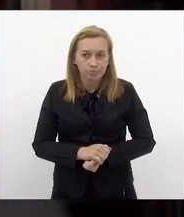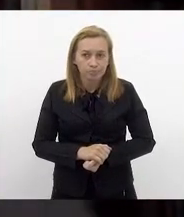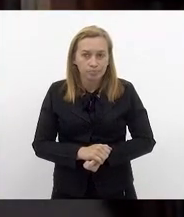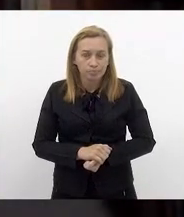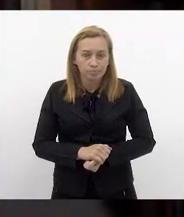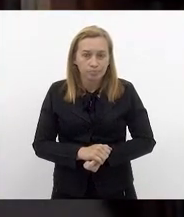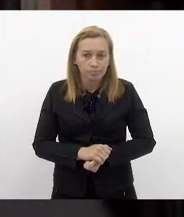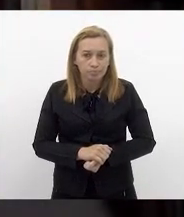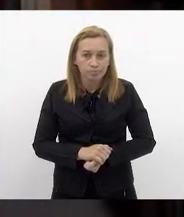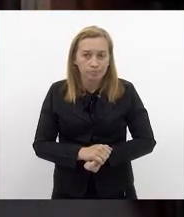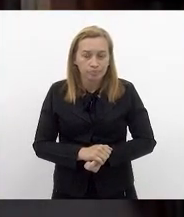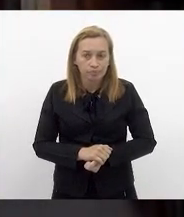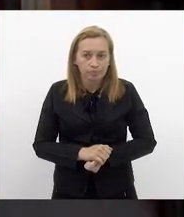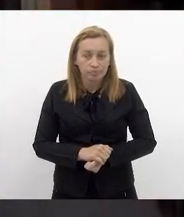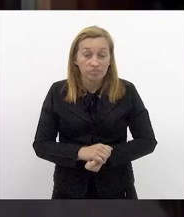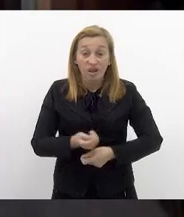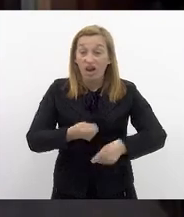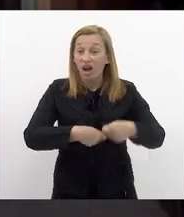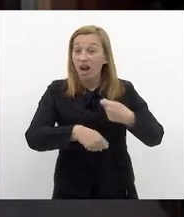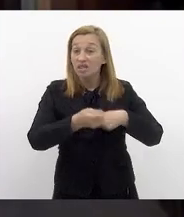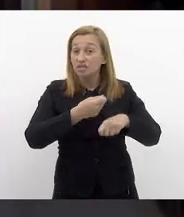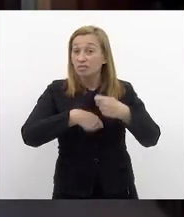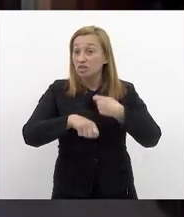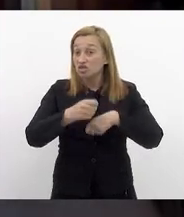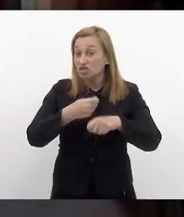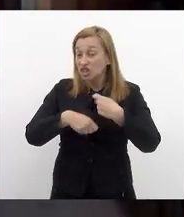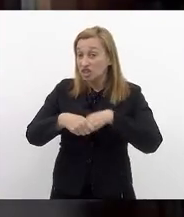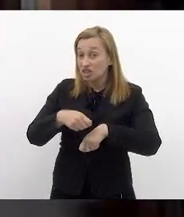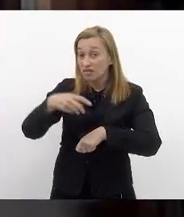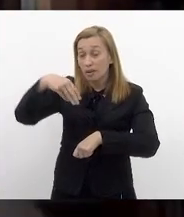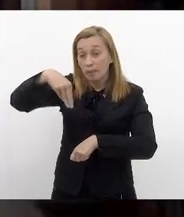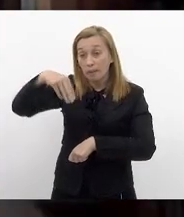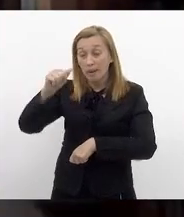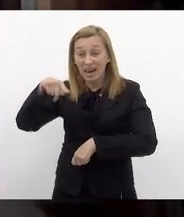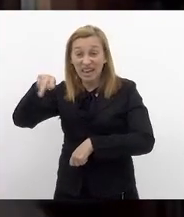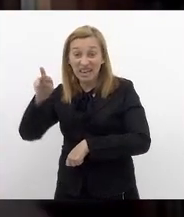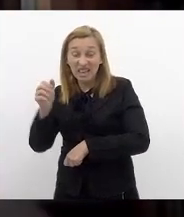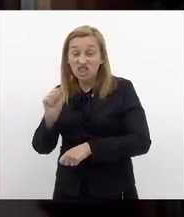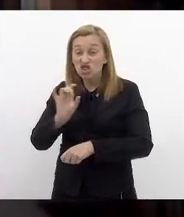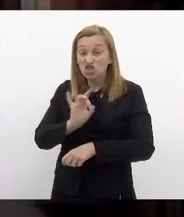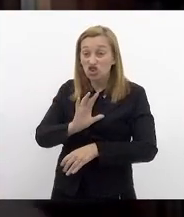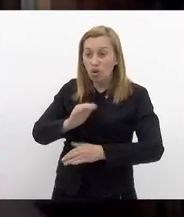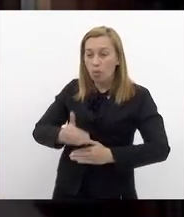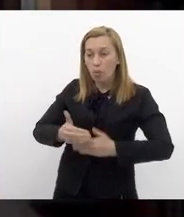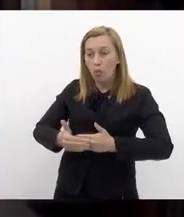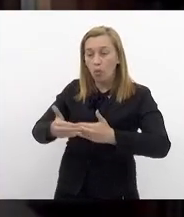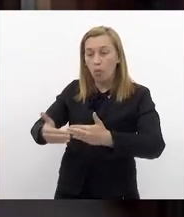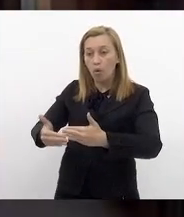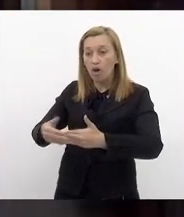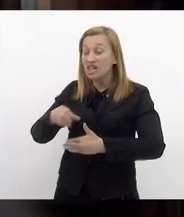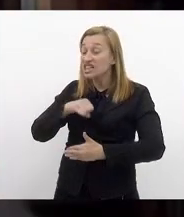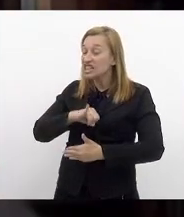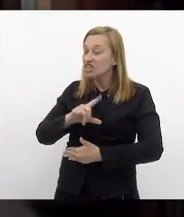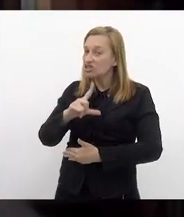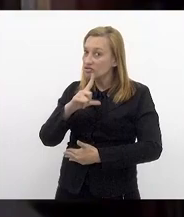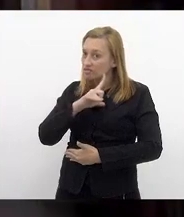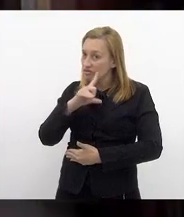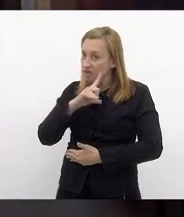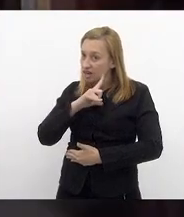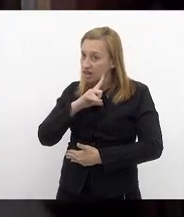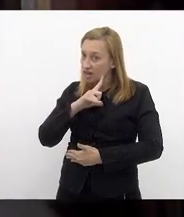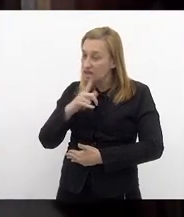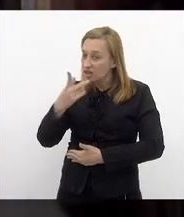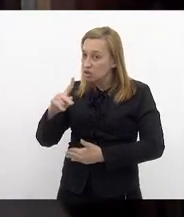A máquina administrativa, ela só anda se tiver na